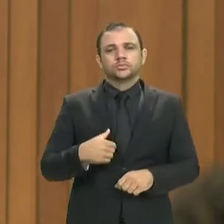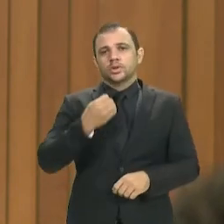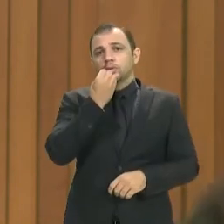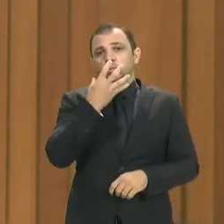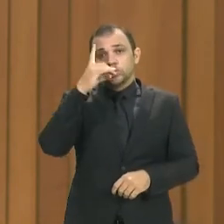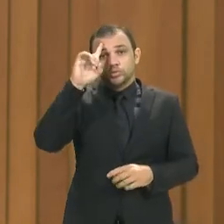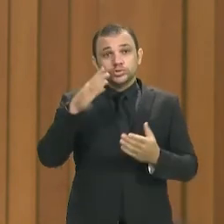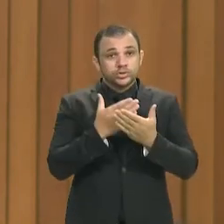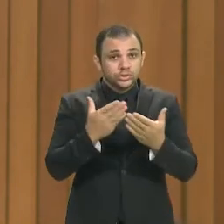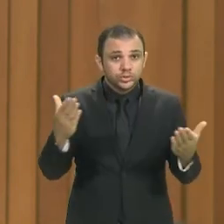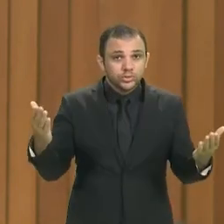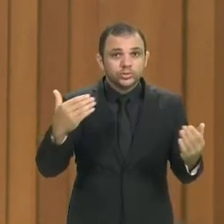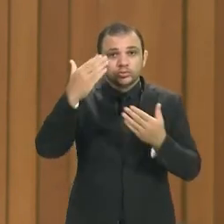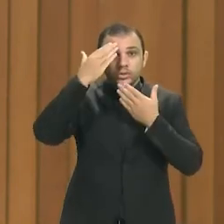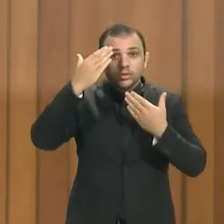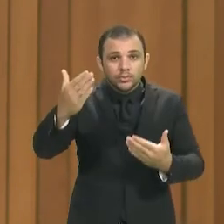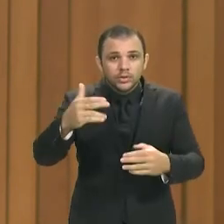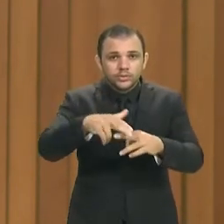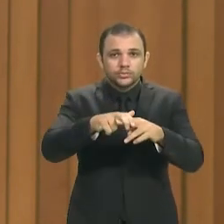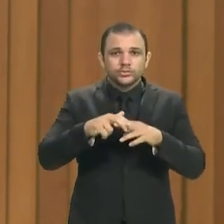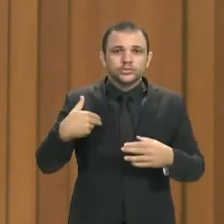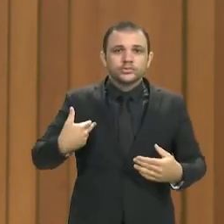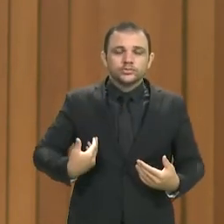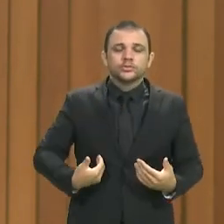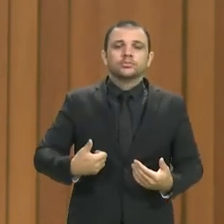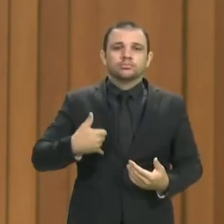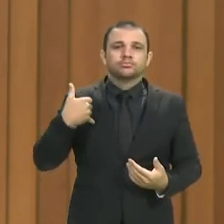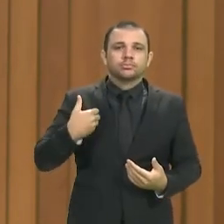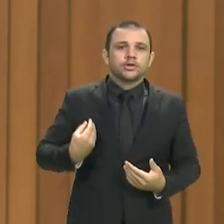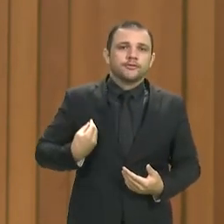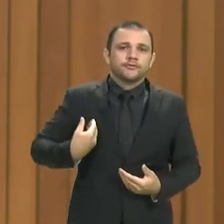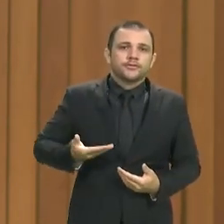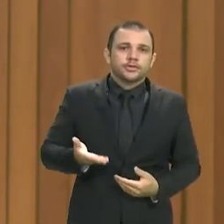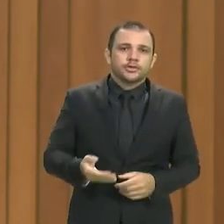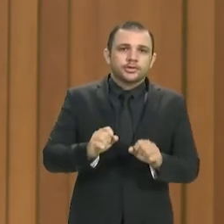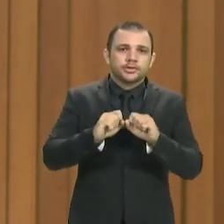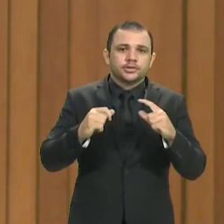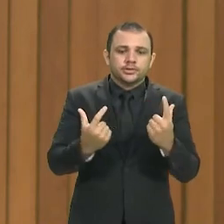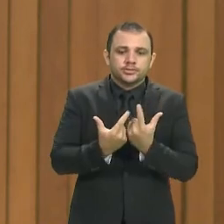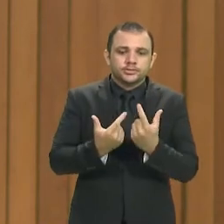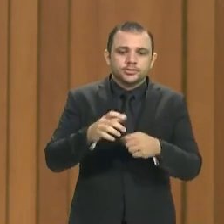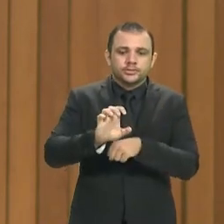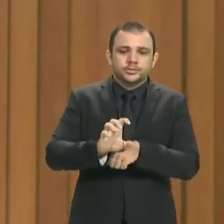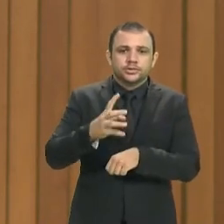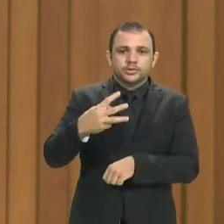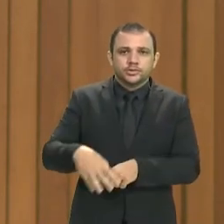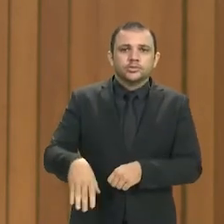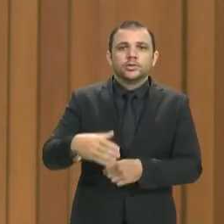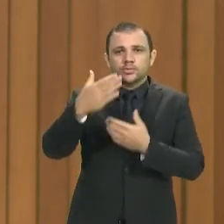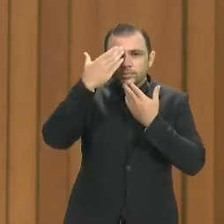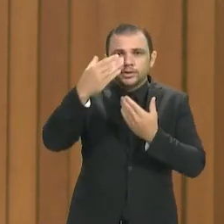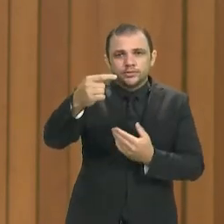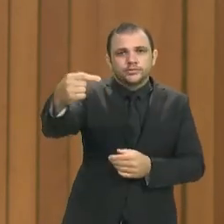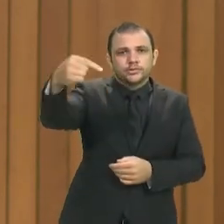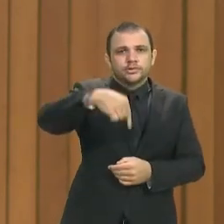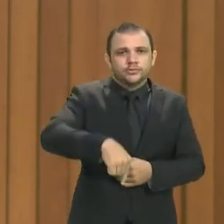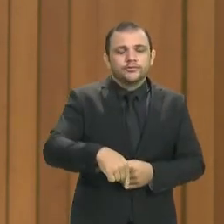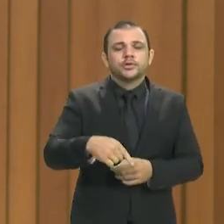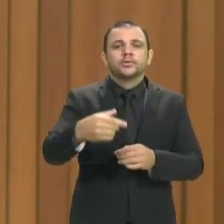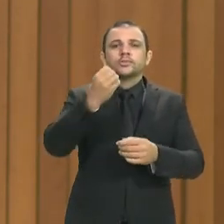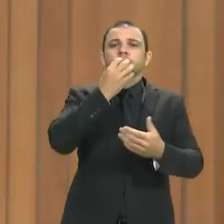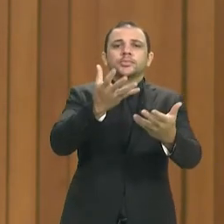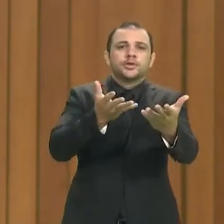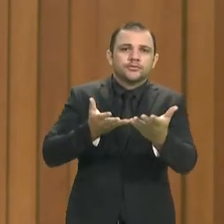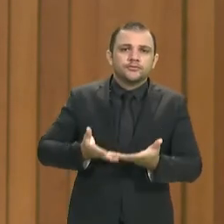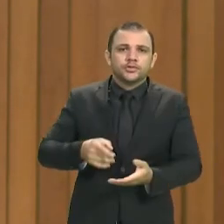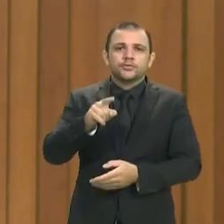Fábio, muito obrigado por nos dar a honra de estar aqui hoje na Assembleia Legislativa do Estado do Maranhão. Seja bem-vindo, você é um representante